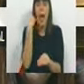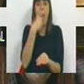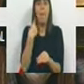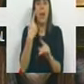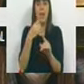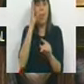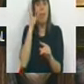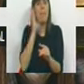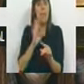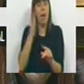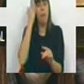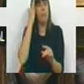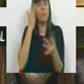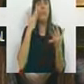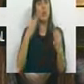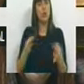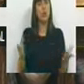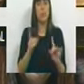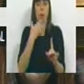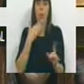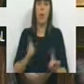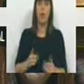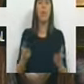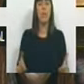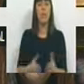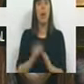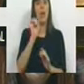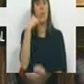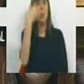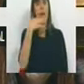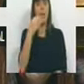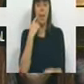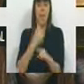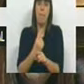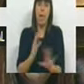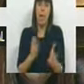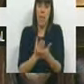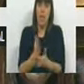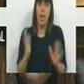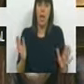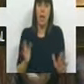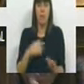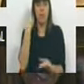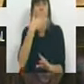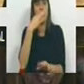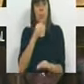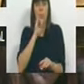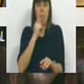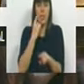tem um pressuposto muito simples, senão não é eficaz, é que a sua credibilidade se mantenha. Ora, a sua